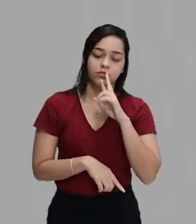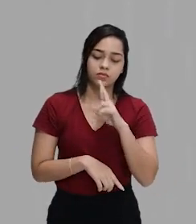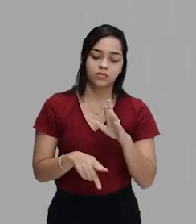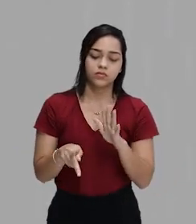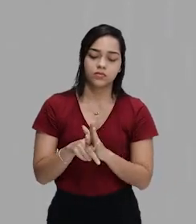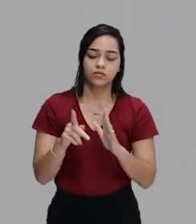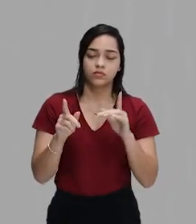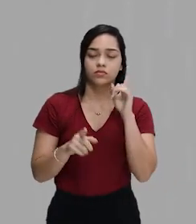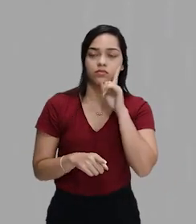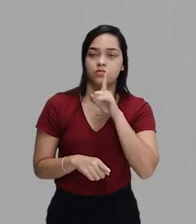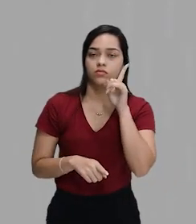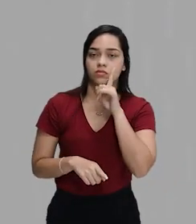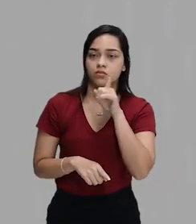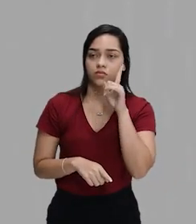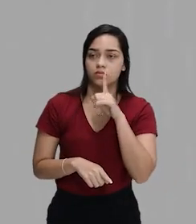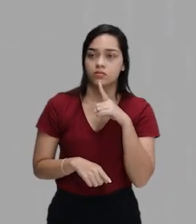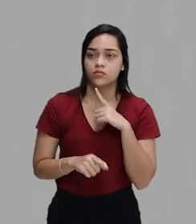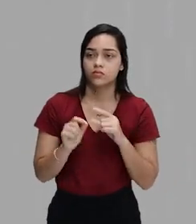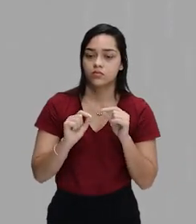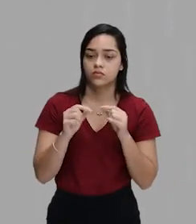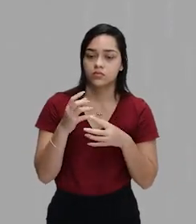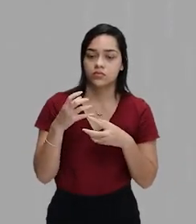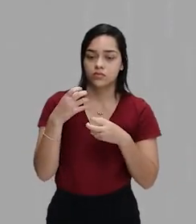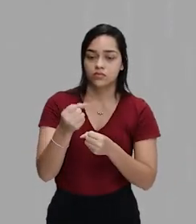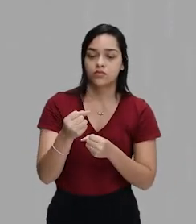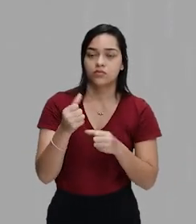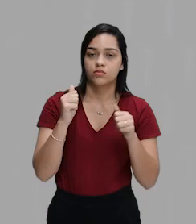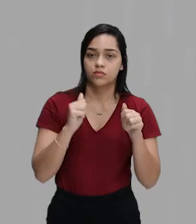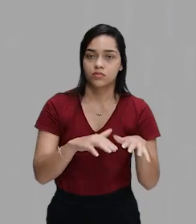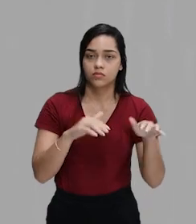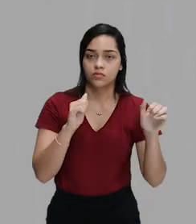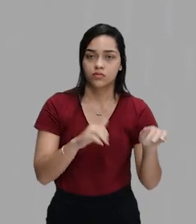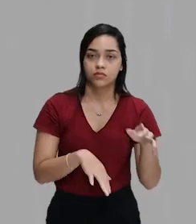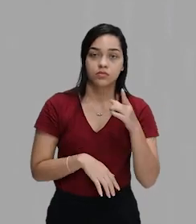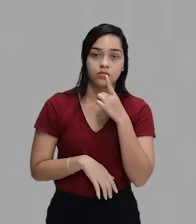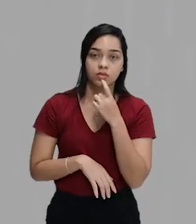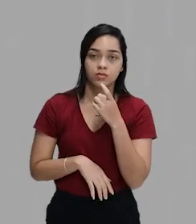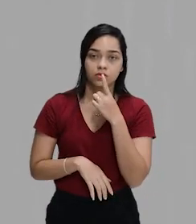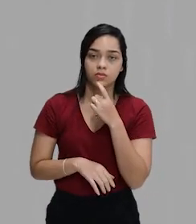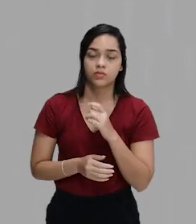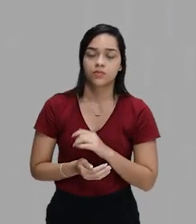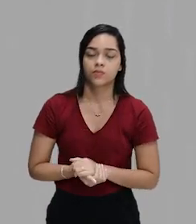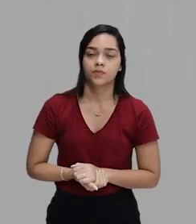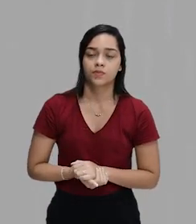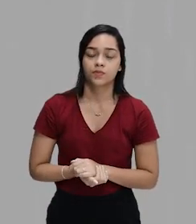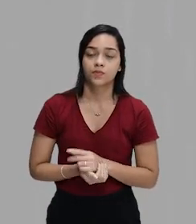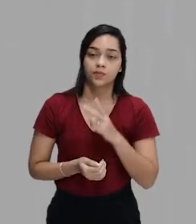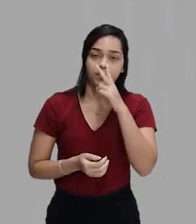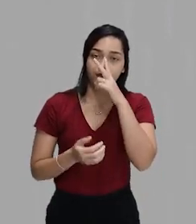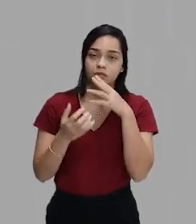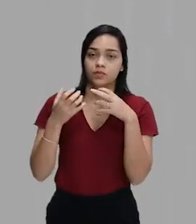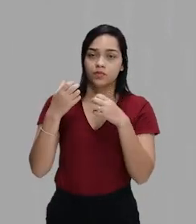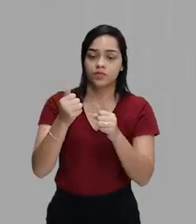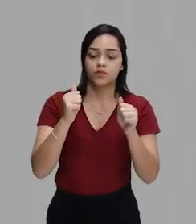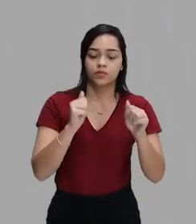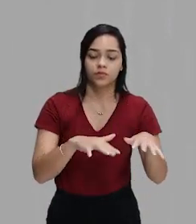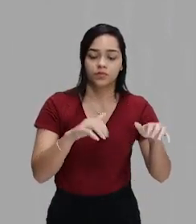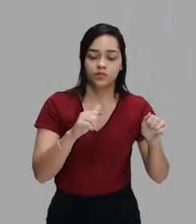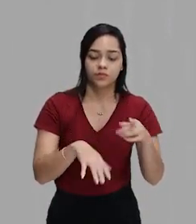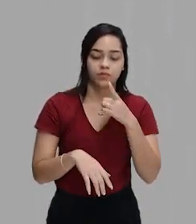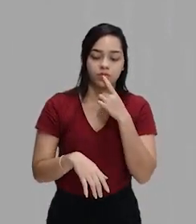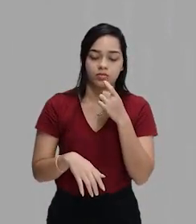dos Estados Unidos à força do Exército Vermelho. A força do Exército Vermelho que eles